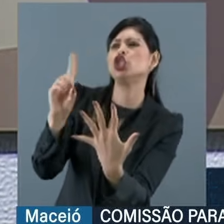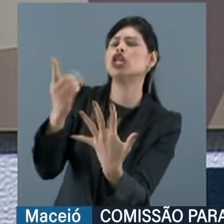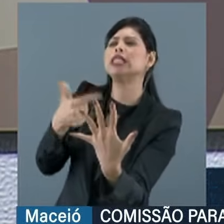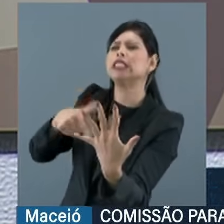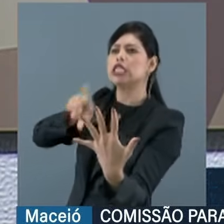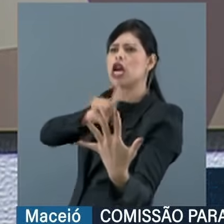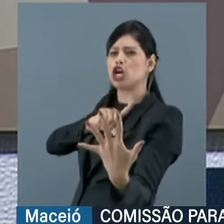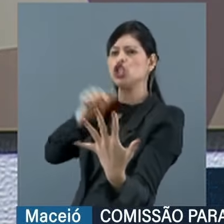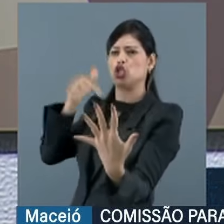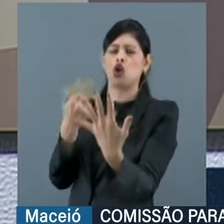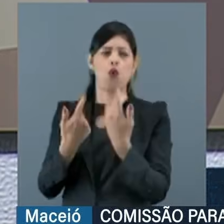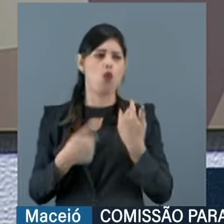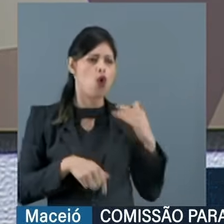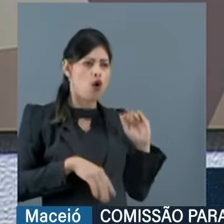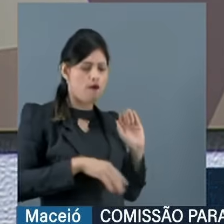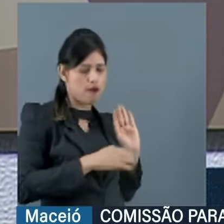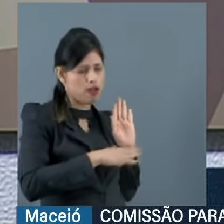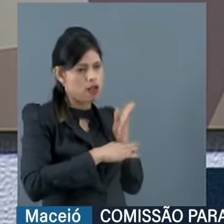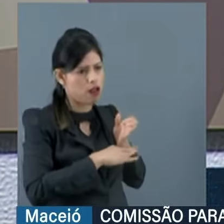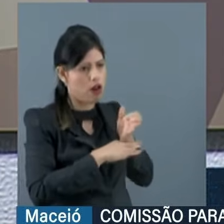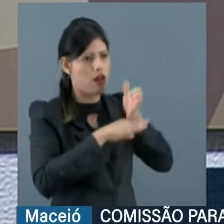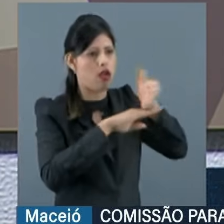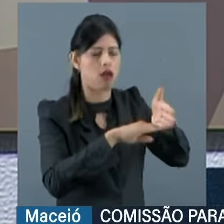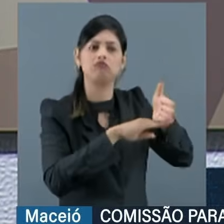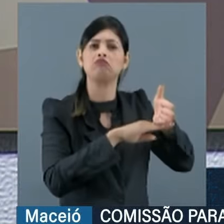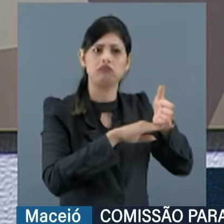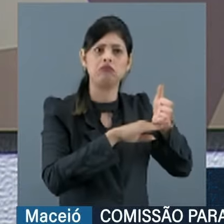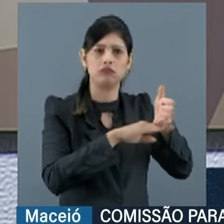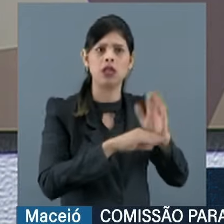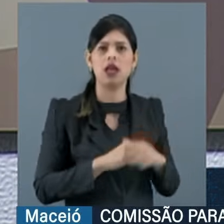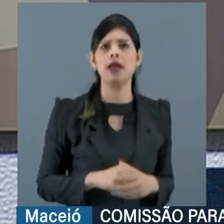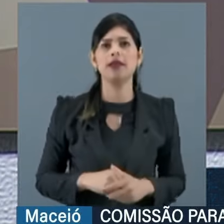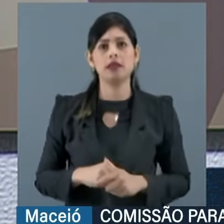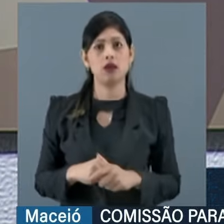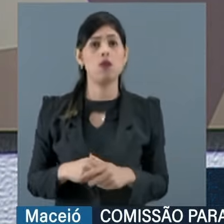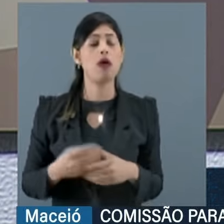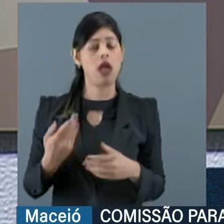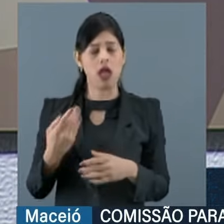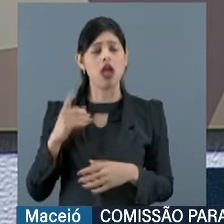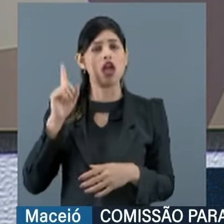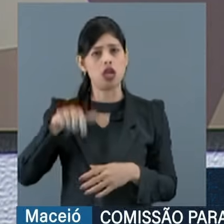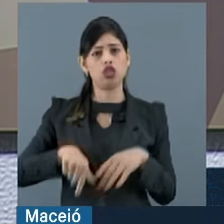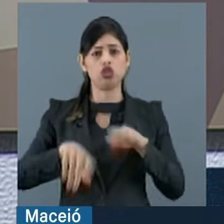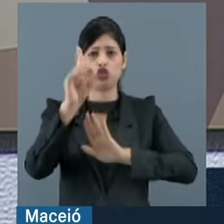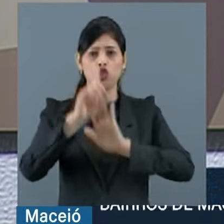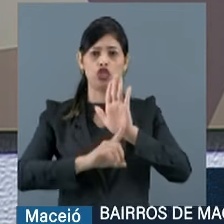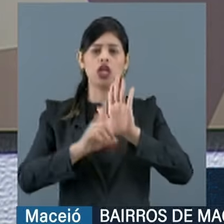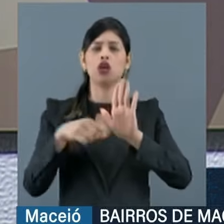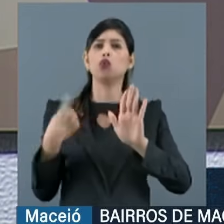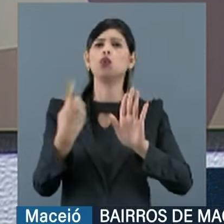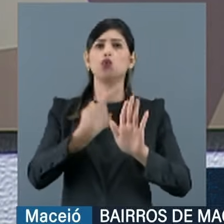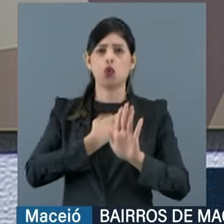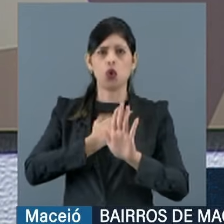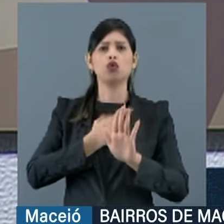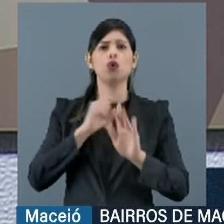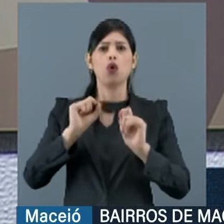esses foram os fatos, é claro que ali compareci, considero que é dever do cargo atender a todos os